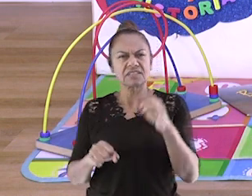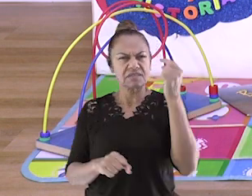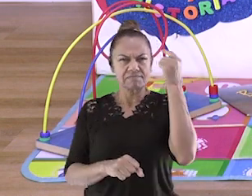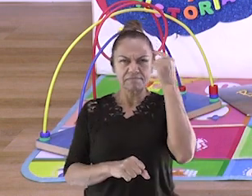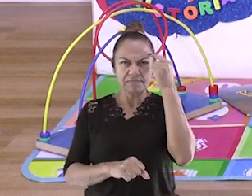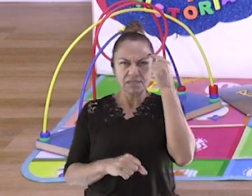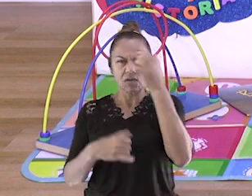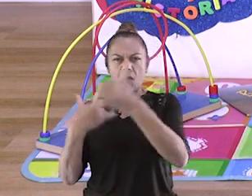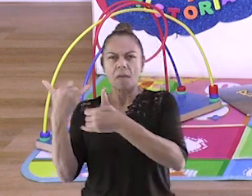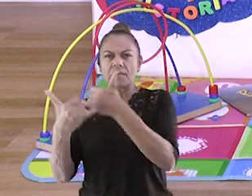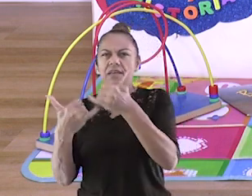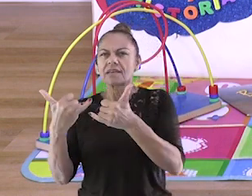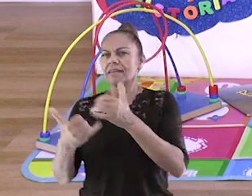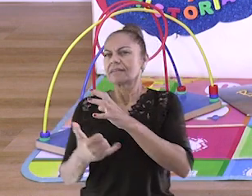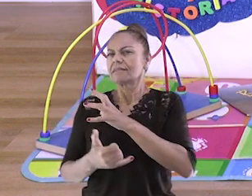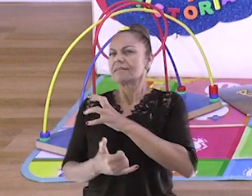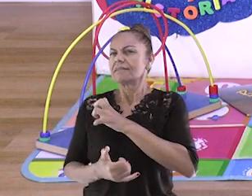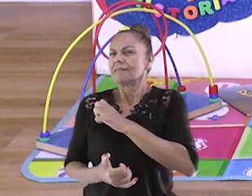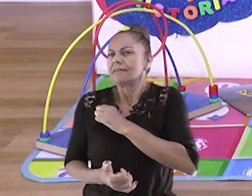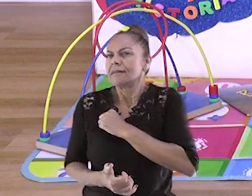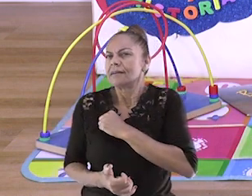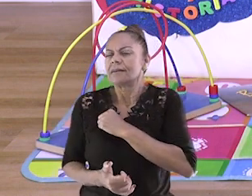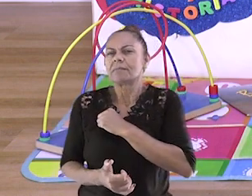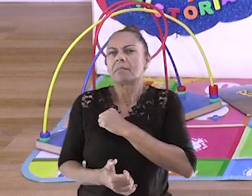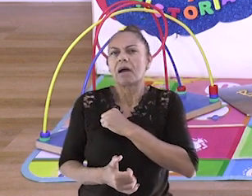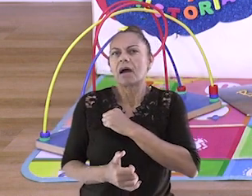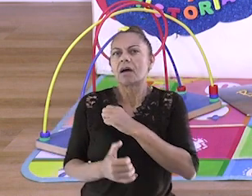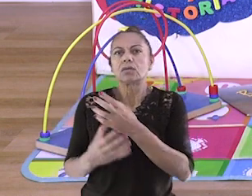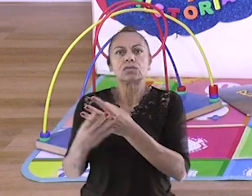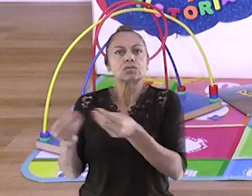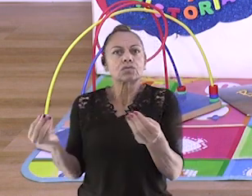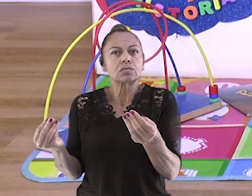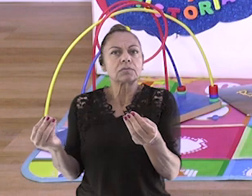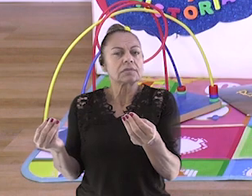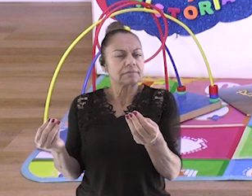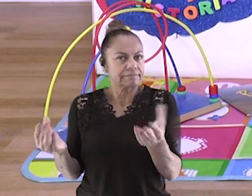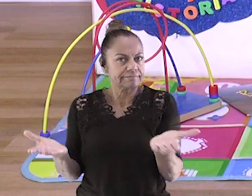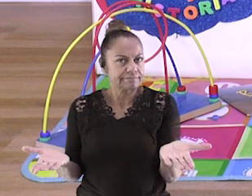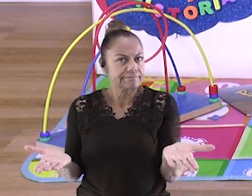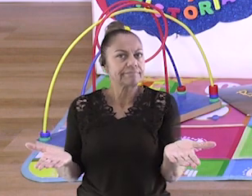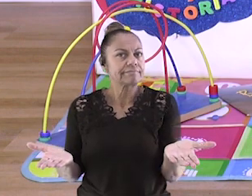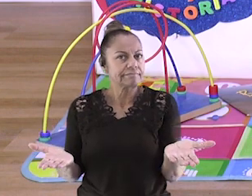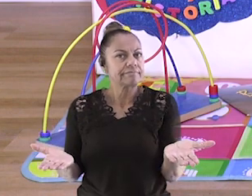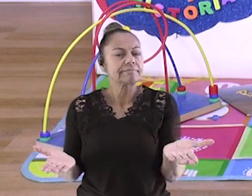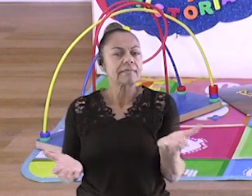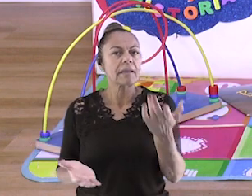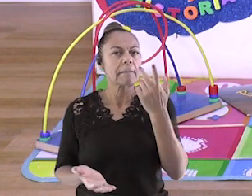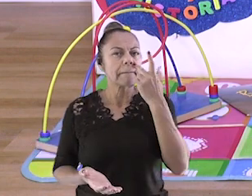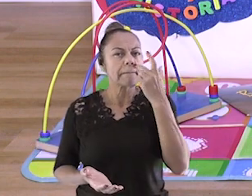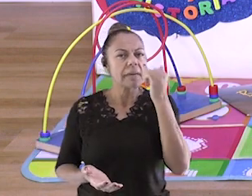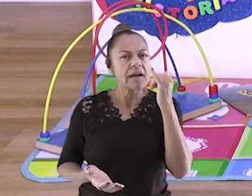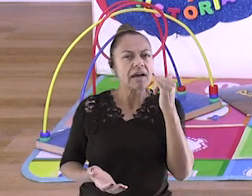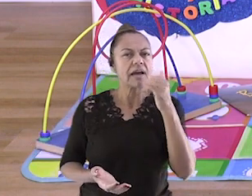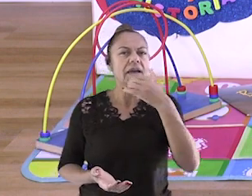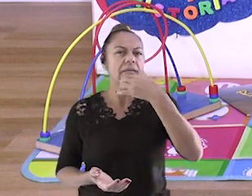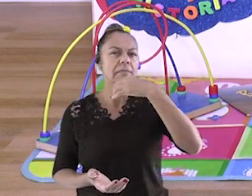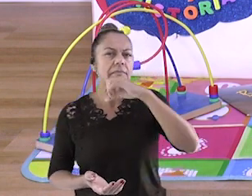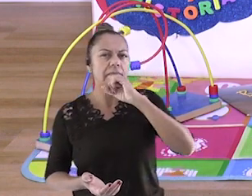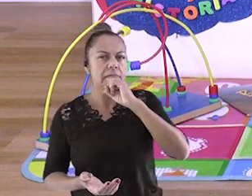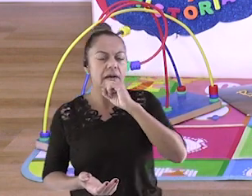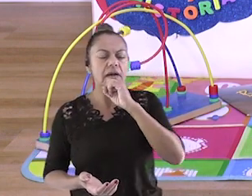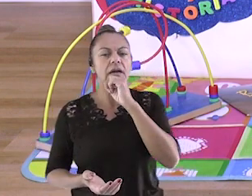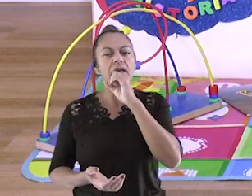acontecer. Por isso, quando sua mamãe ou papai e até a vovó pede para você arrumar os